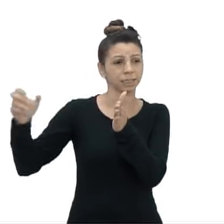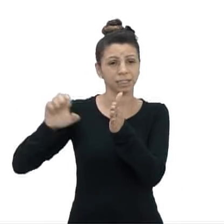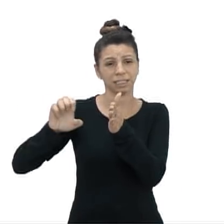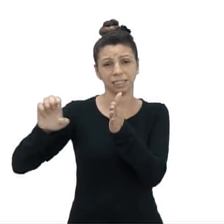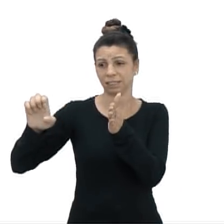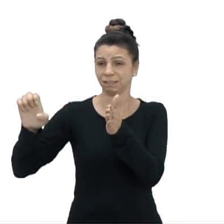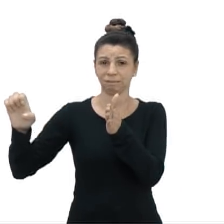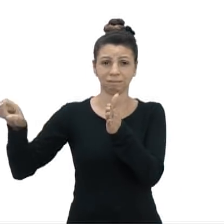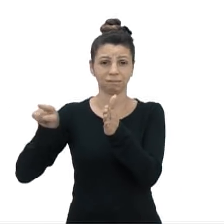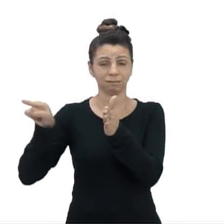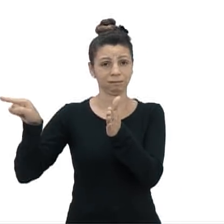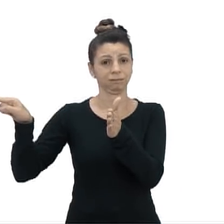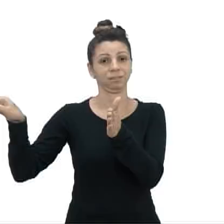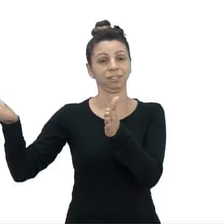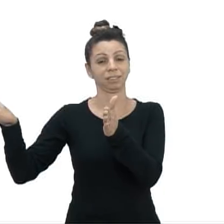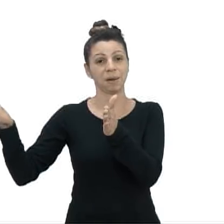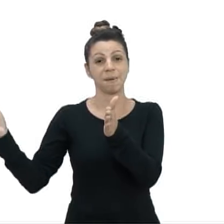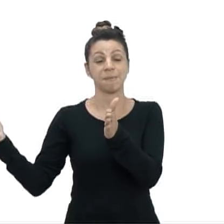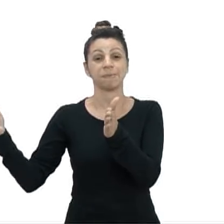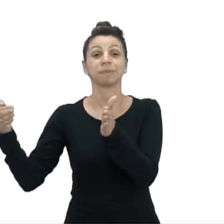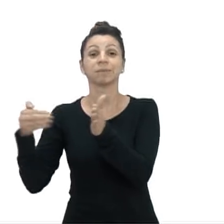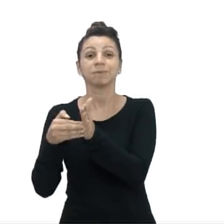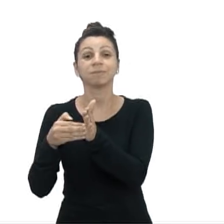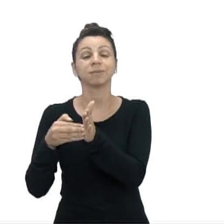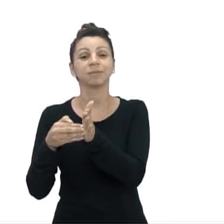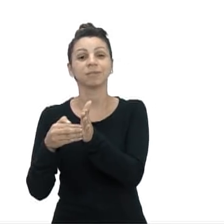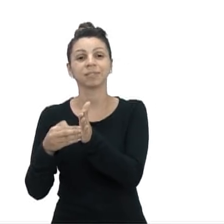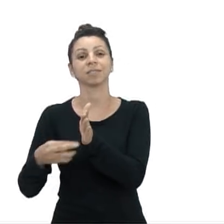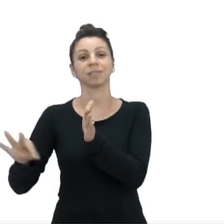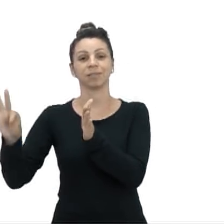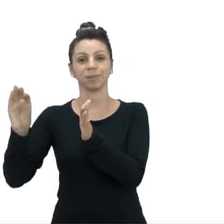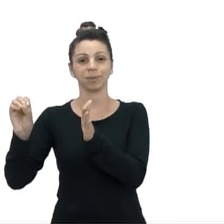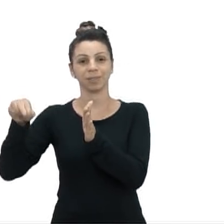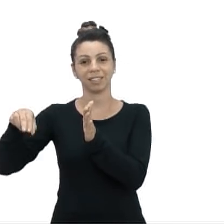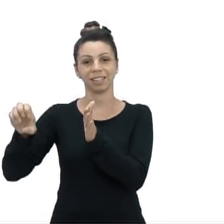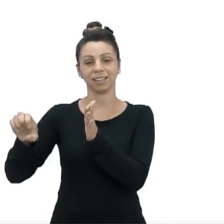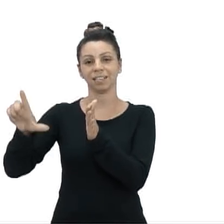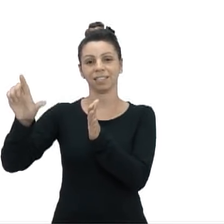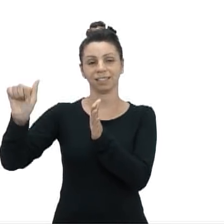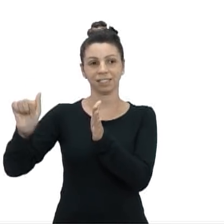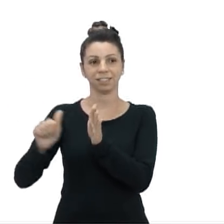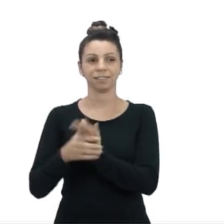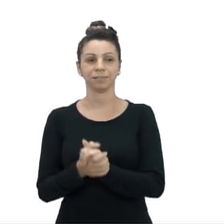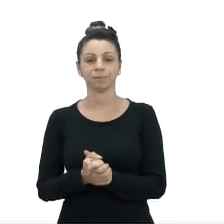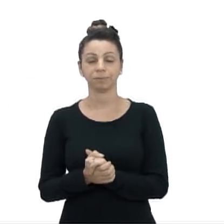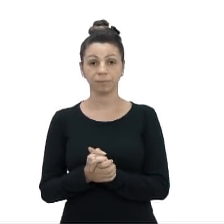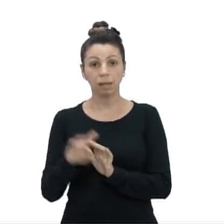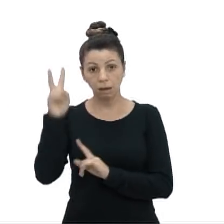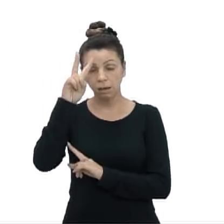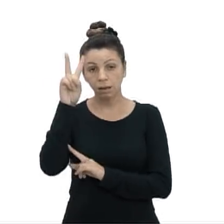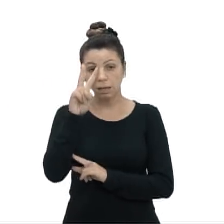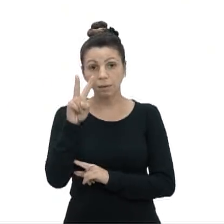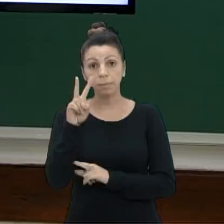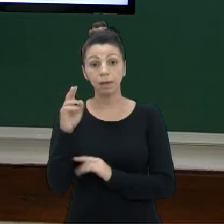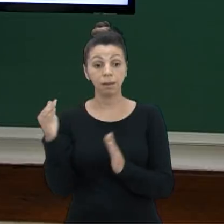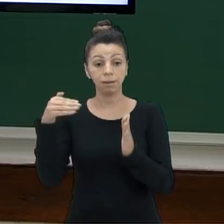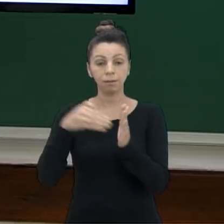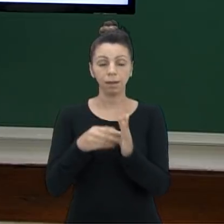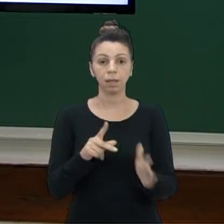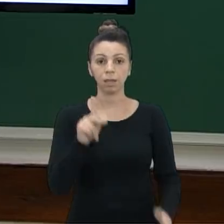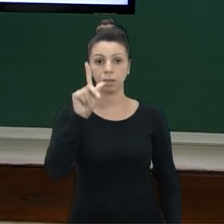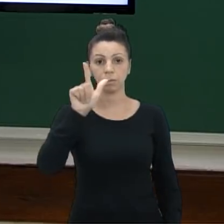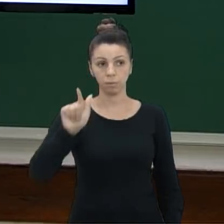unidades para chegar na nossa tonelada. Então, a gente colocou, lembra que a nossa última tabela ia até quilograma. Agora, a gente vai